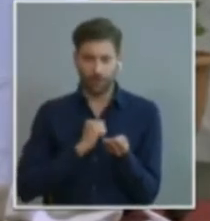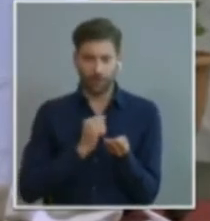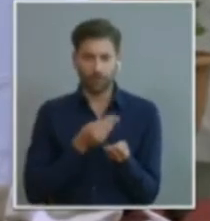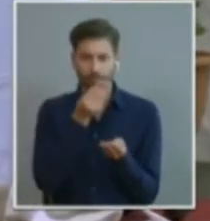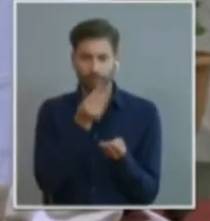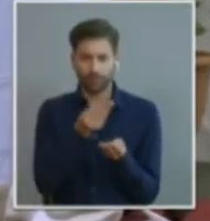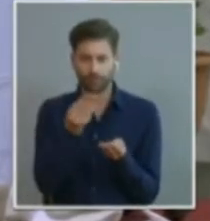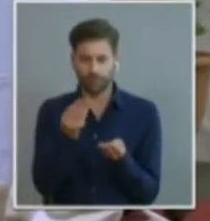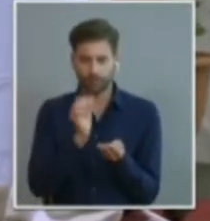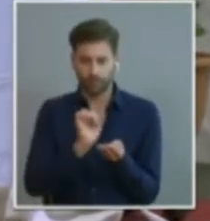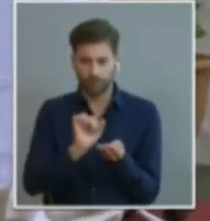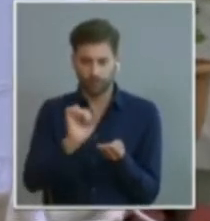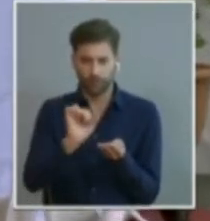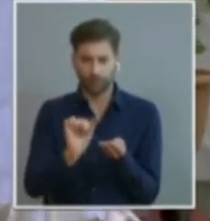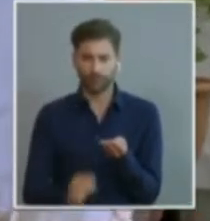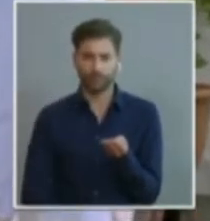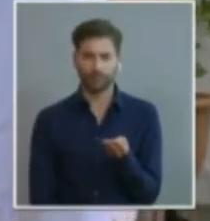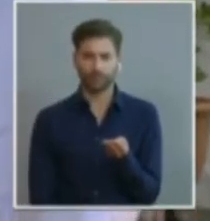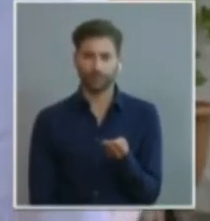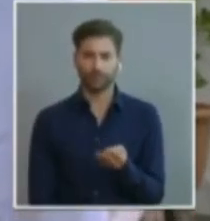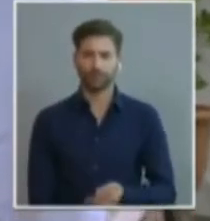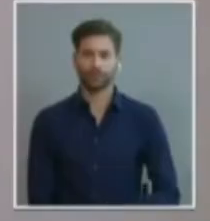vós.